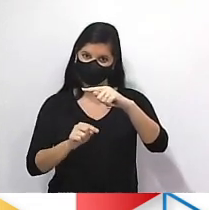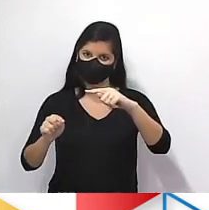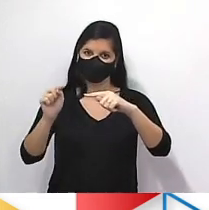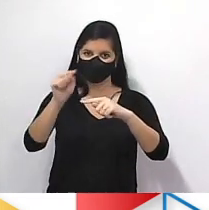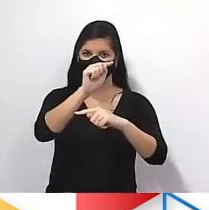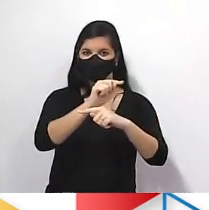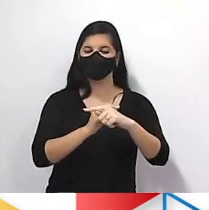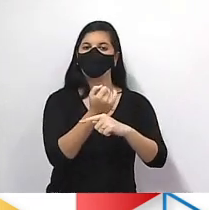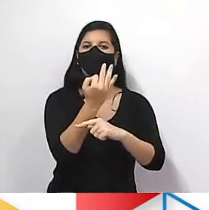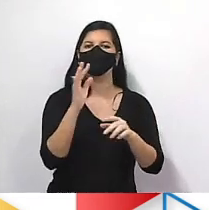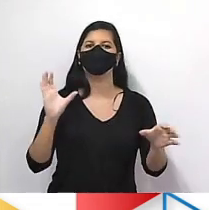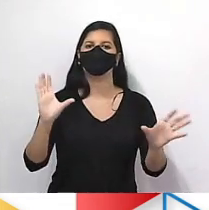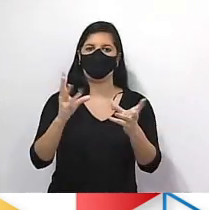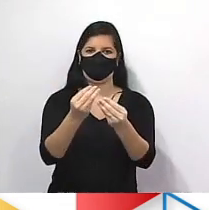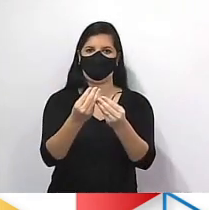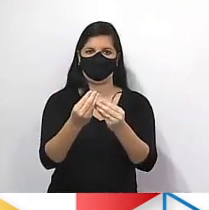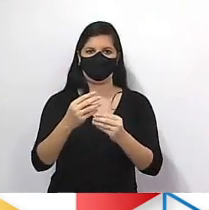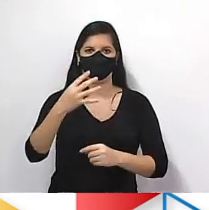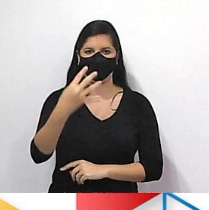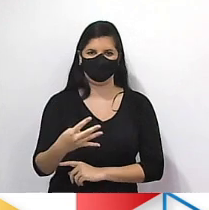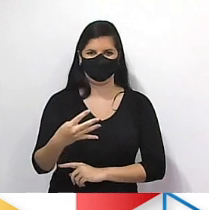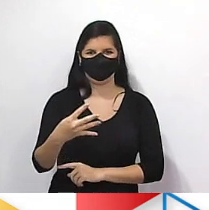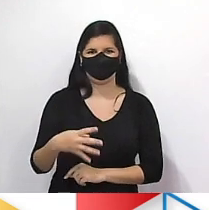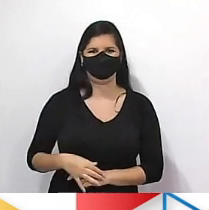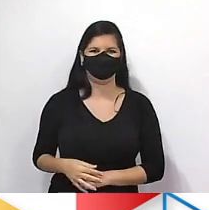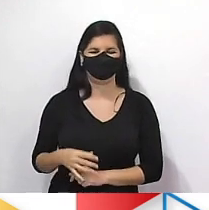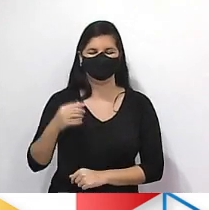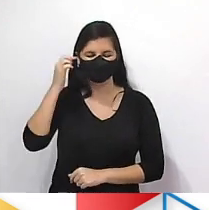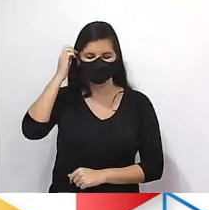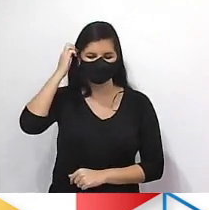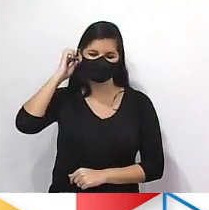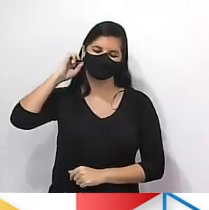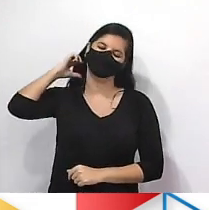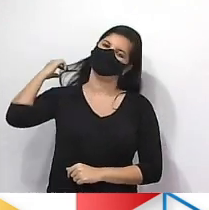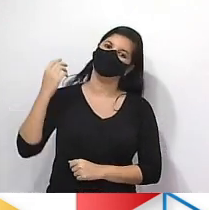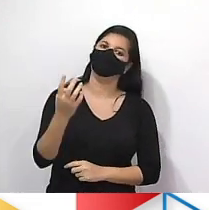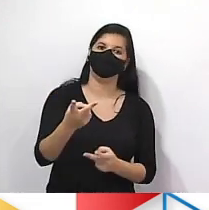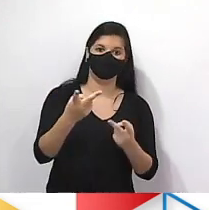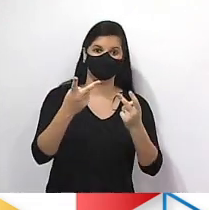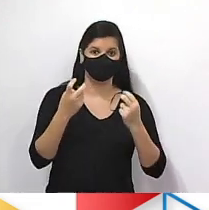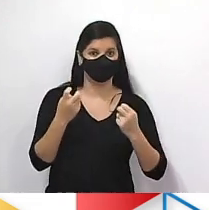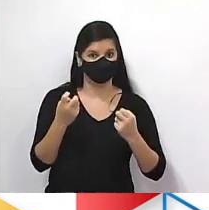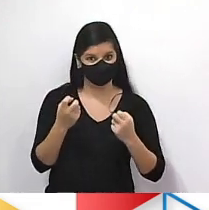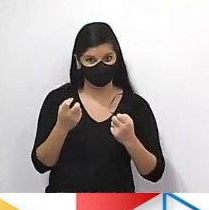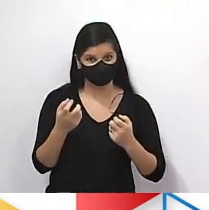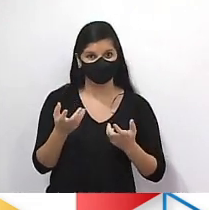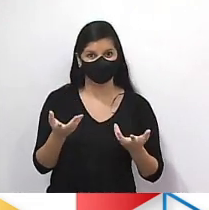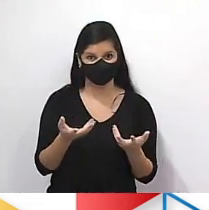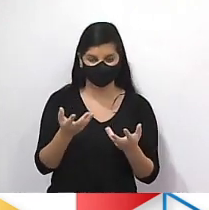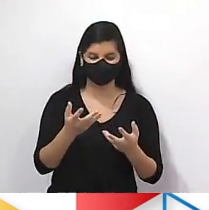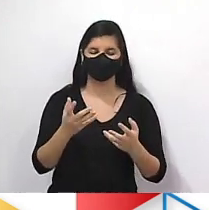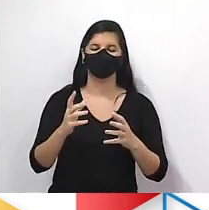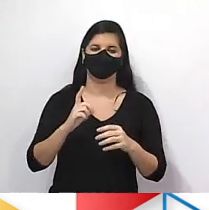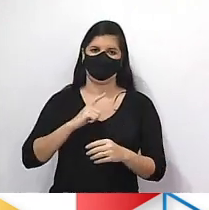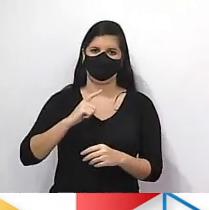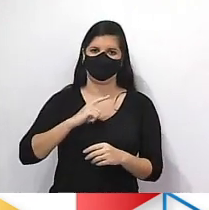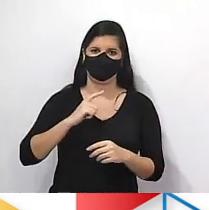representado entre quantos? 4 quadradinhos. Percebeu? Tá bom? Então eu tenho a parte